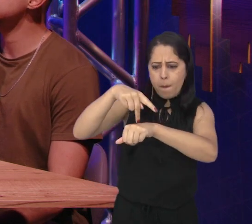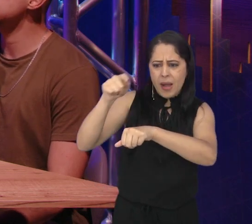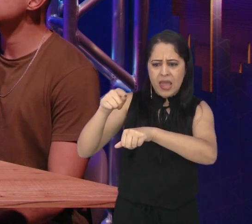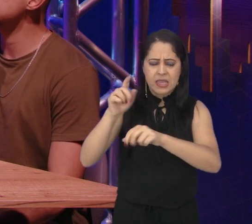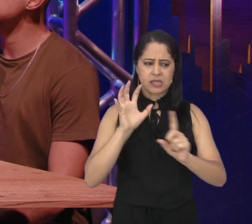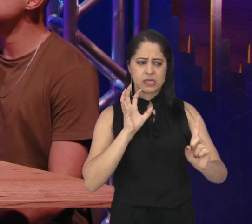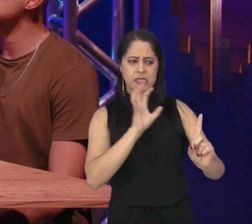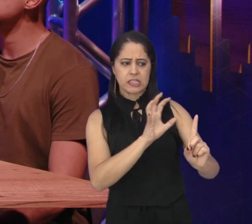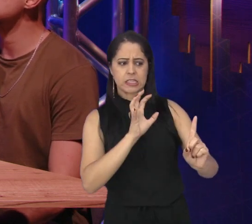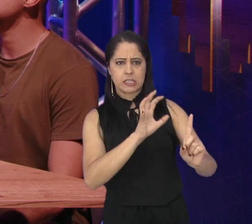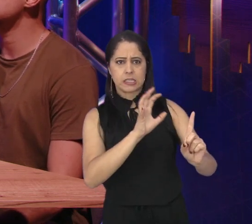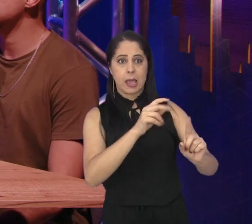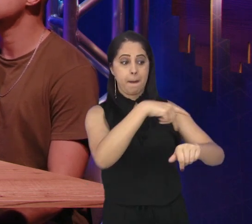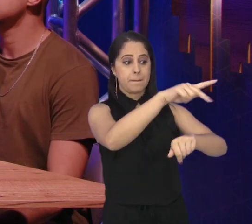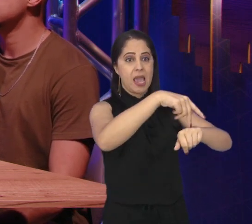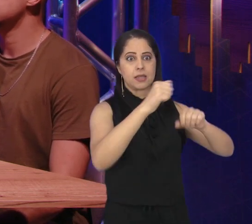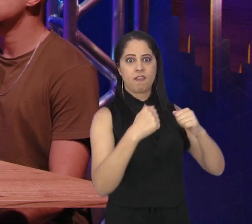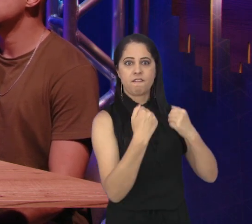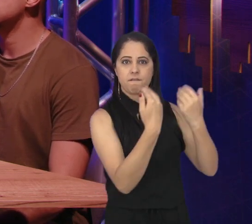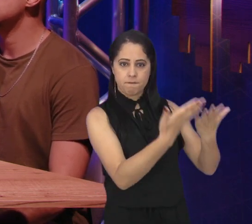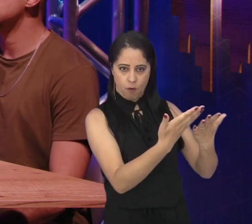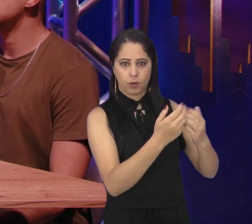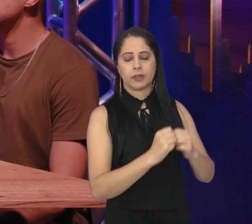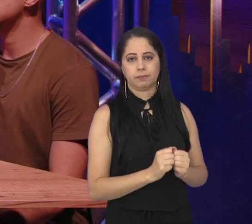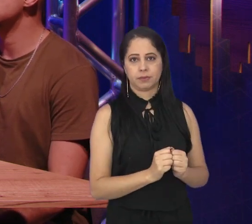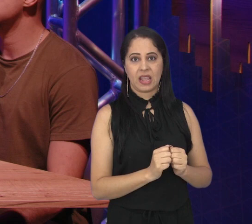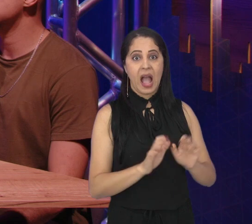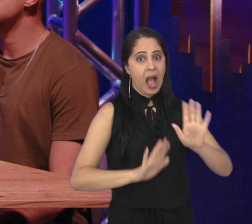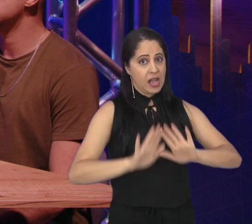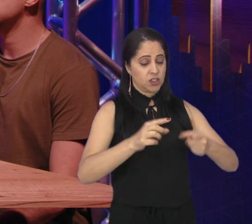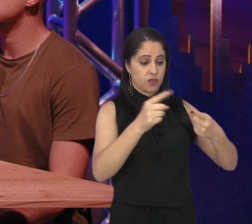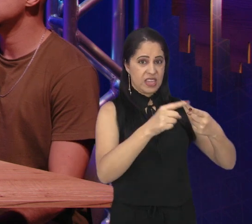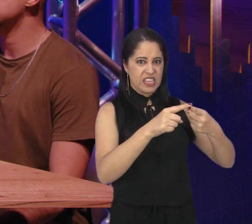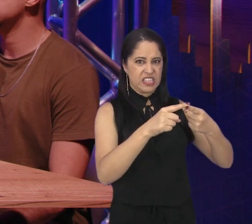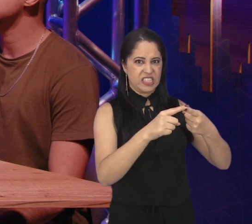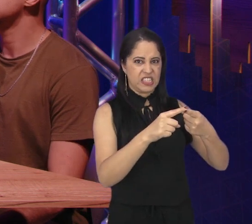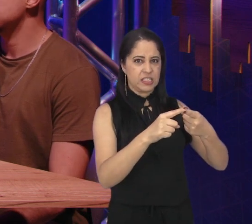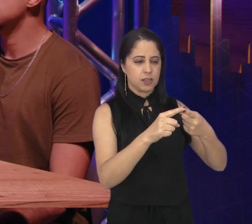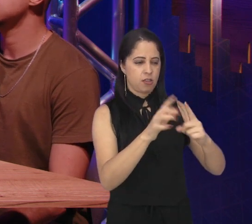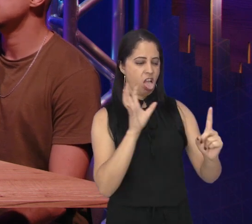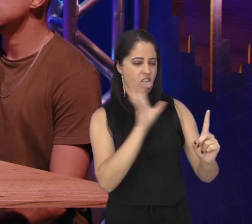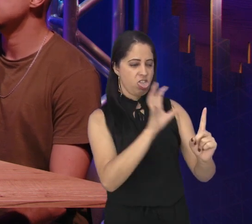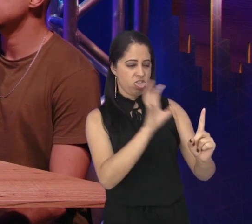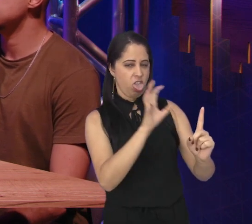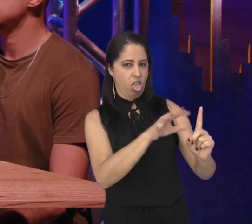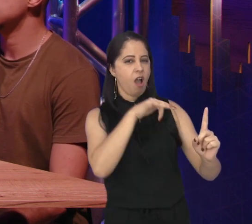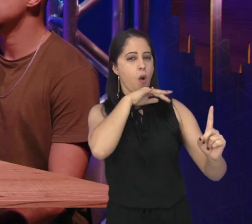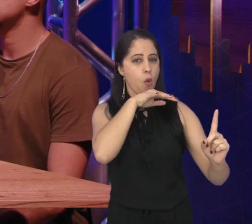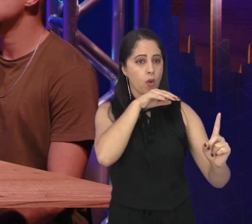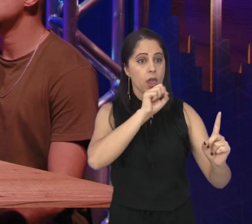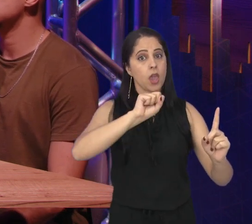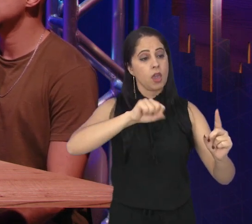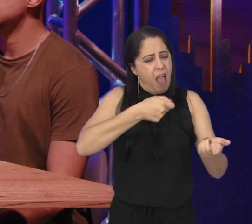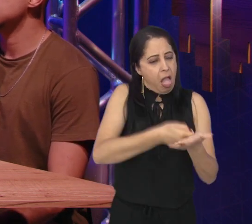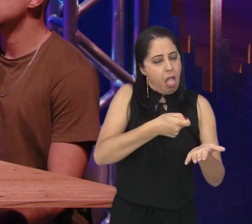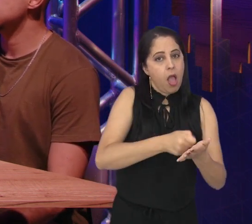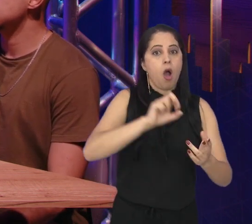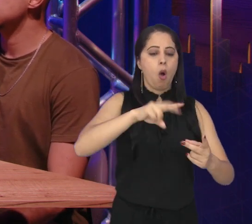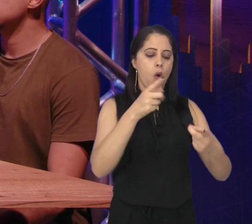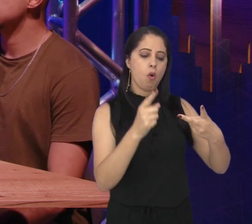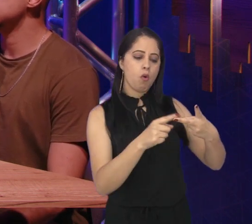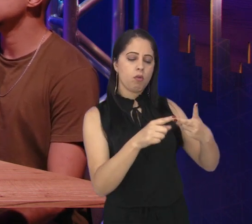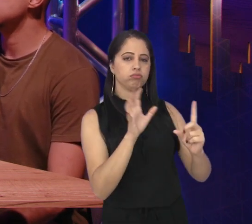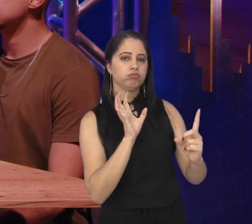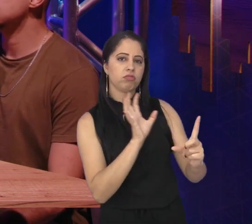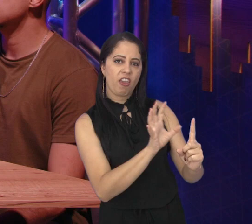exercer influência em outros países. Isso pode ser feito de uma forma agressiva, que seria o hard power, e de uma forma mais leve,